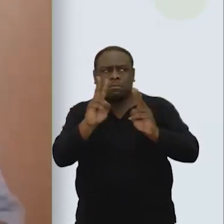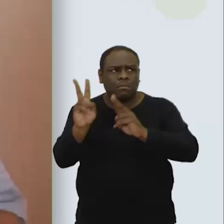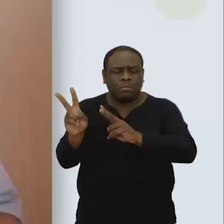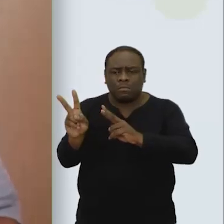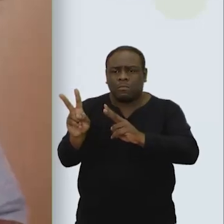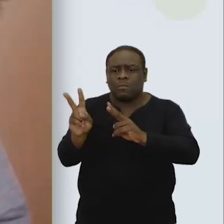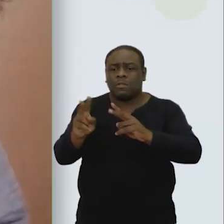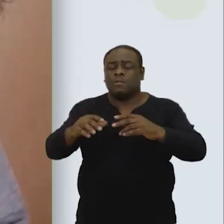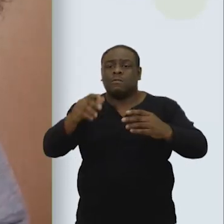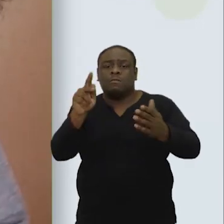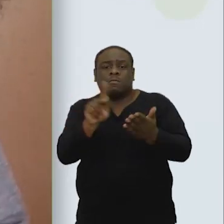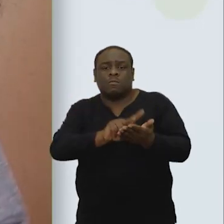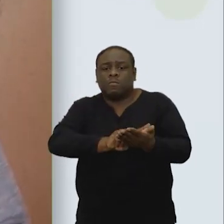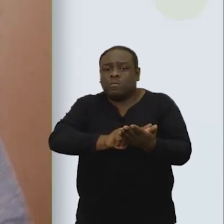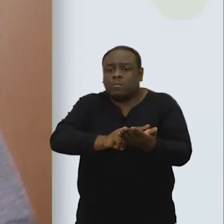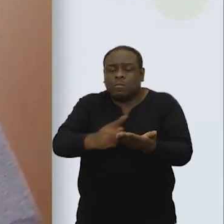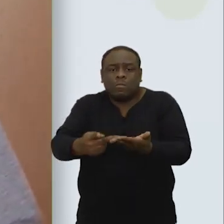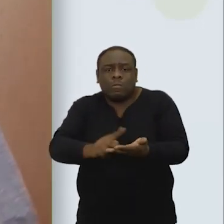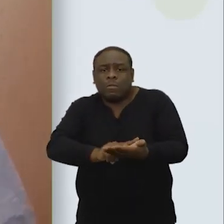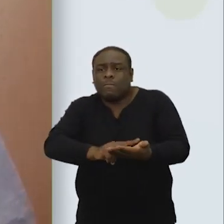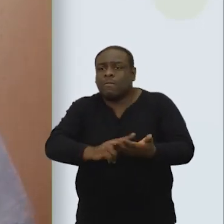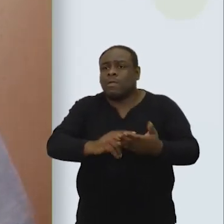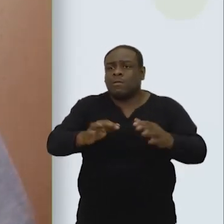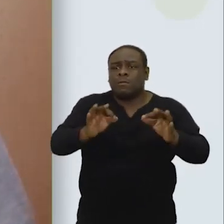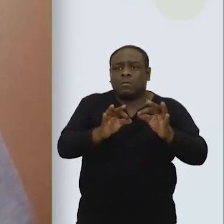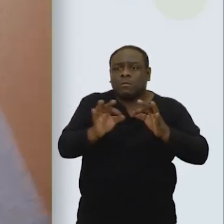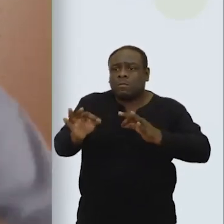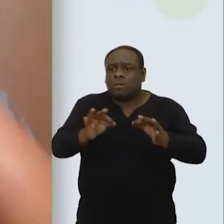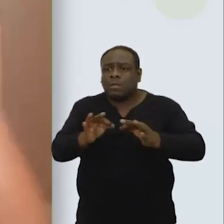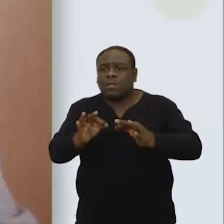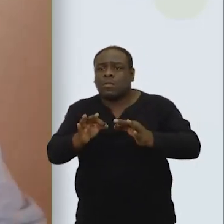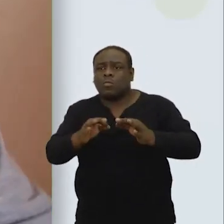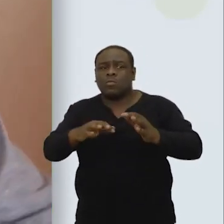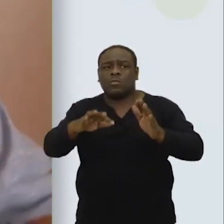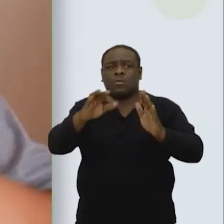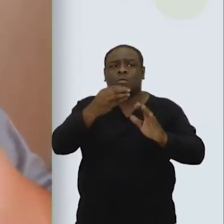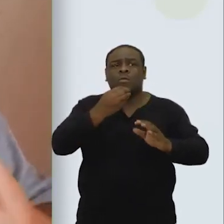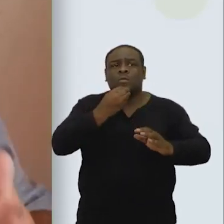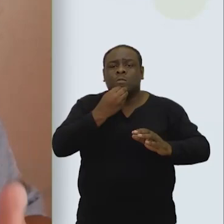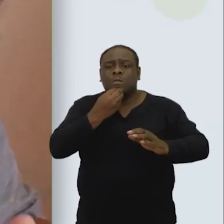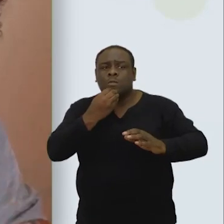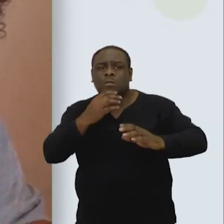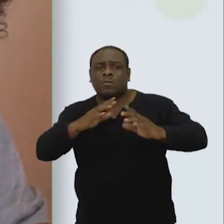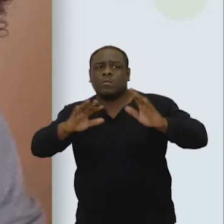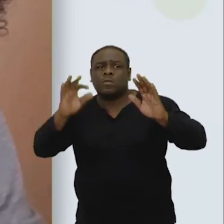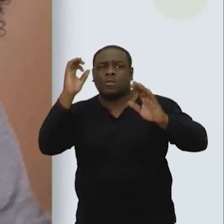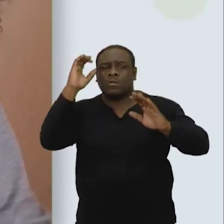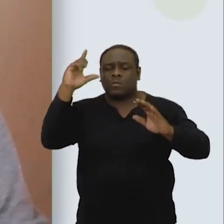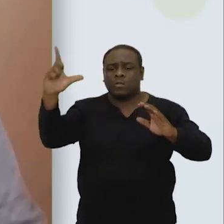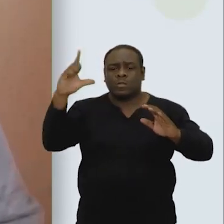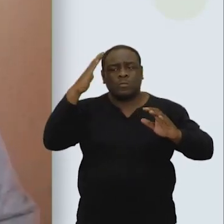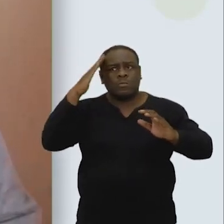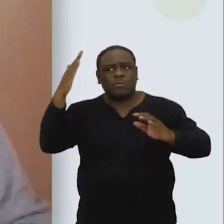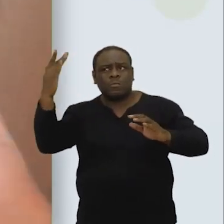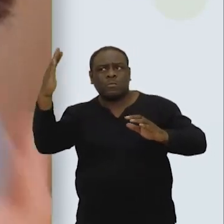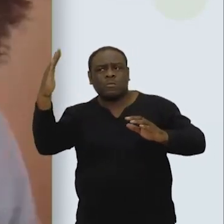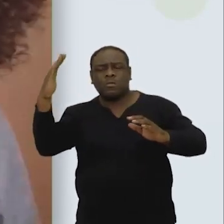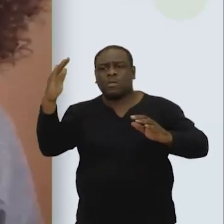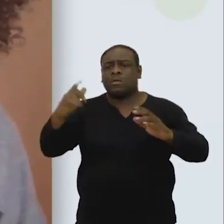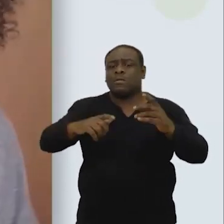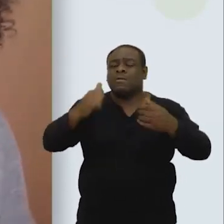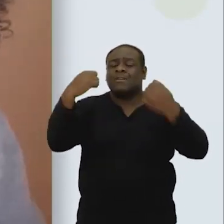papel nos sejam oferecidos. É dito na teoria, os direitos e deveres, mas na